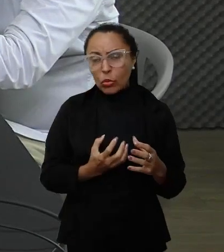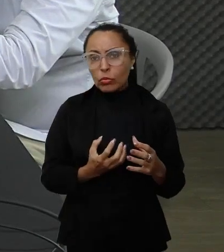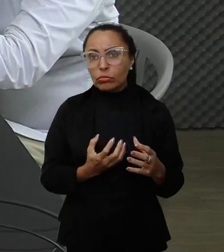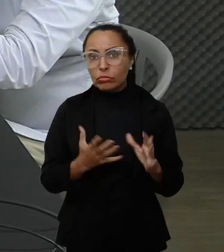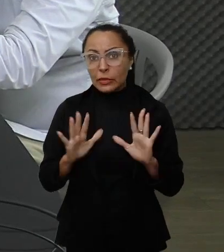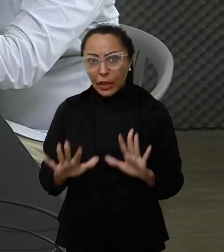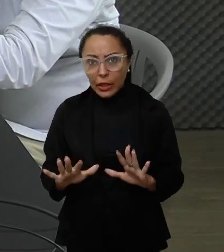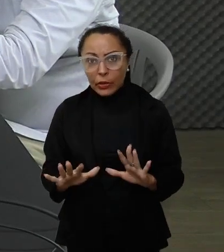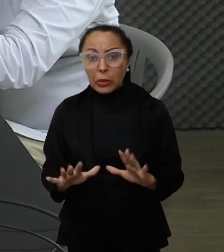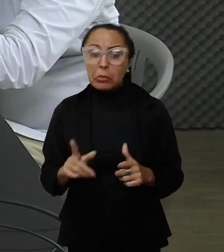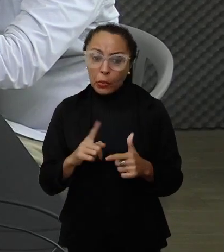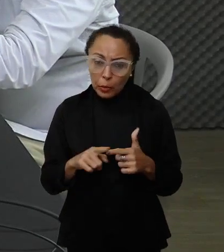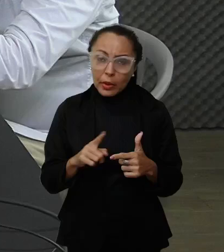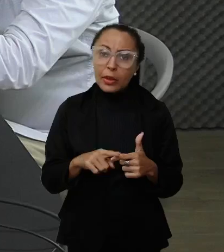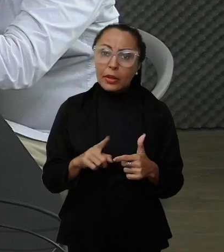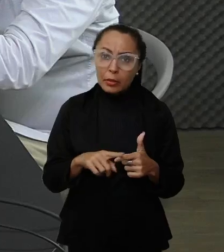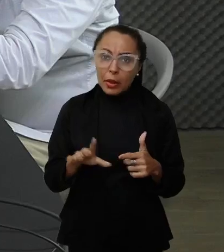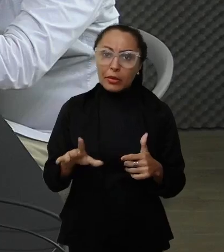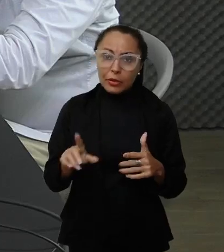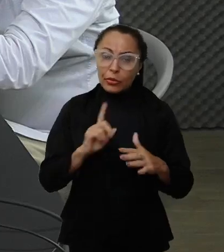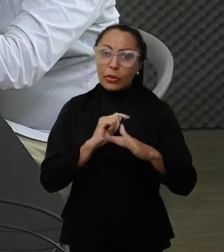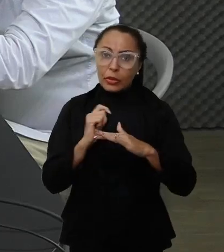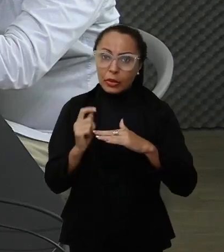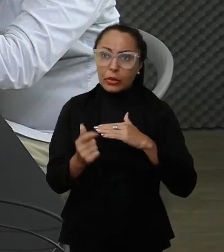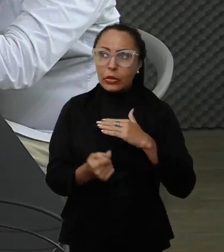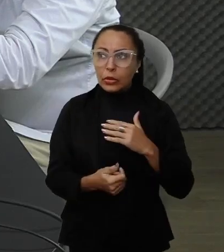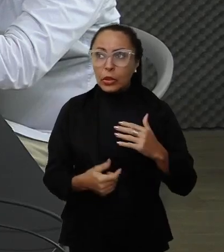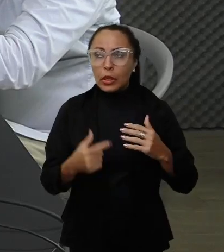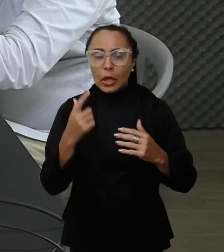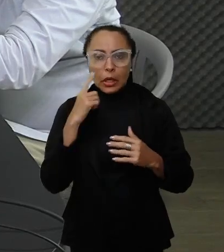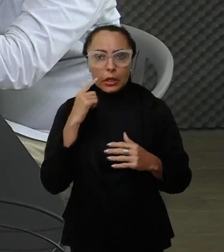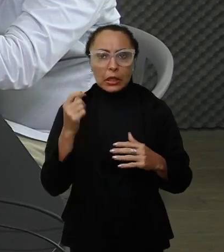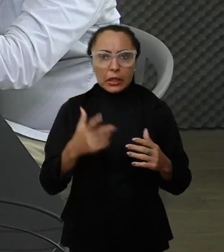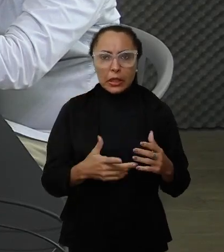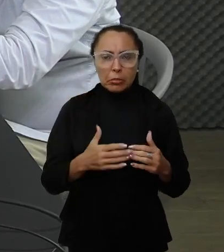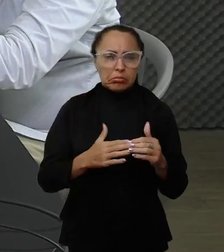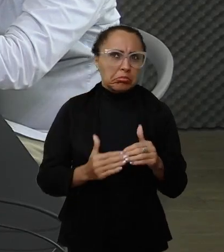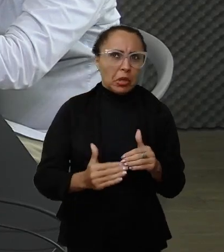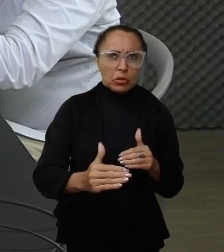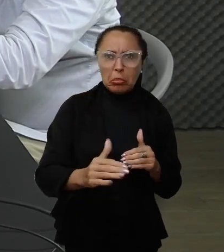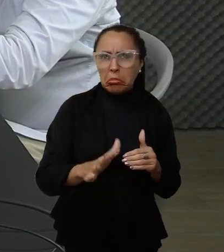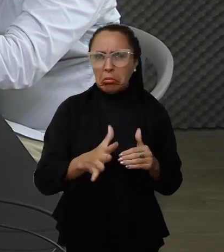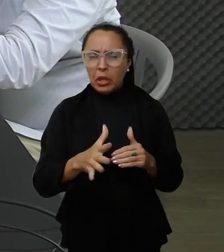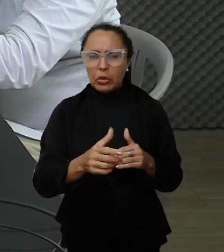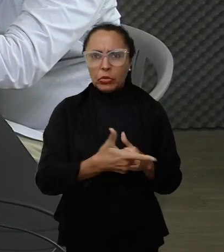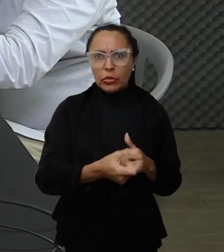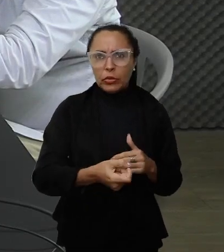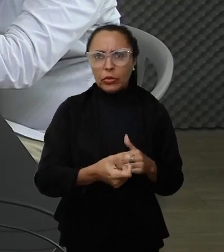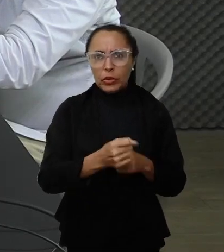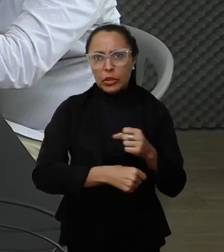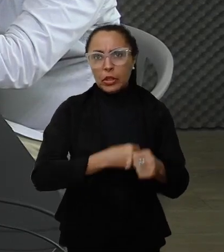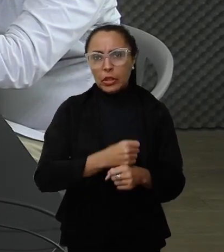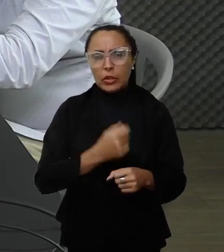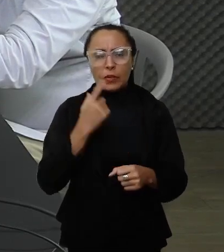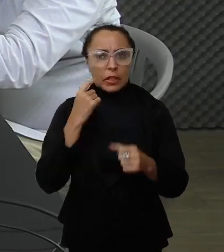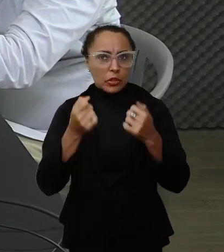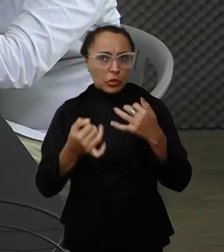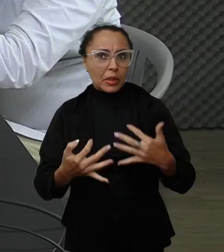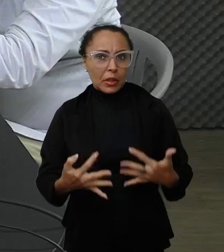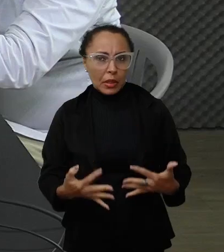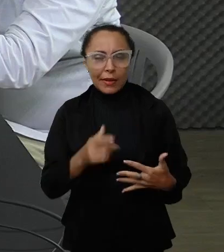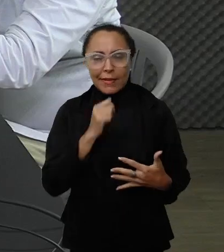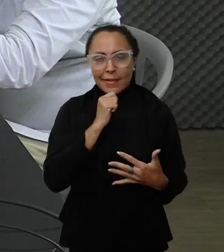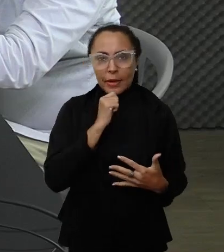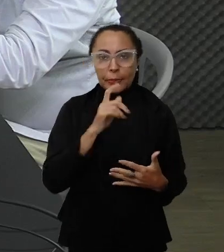um grande problema que eu acho que a gente vai estar daqui a 20 anos falando ainda sobre isso. Porque à medida